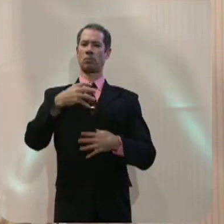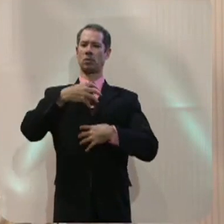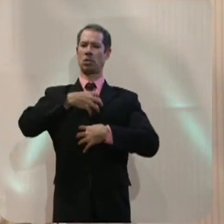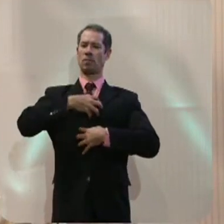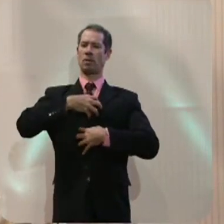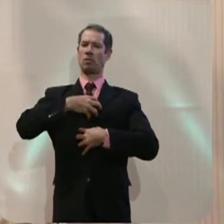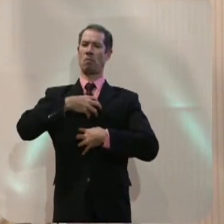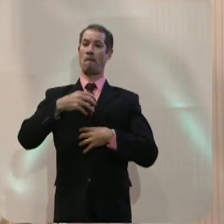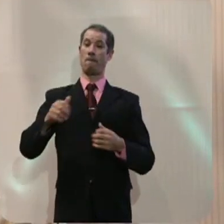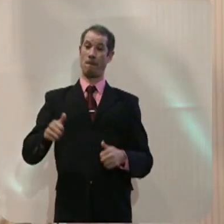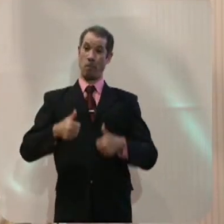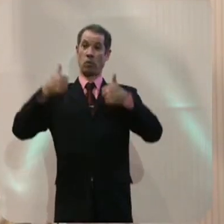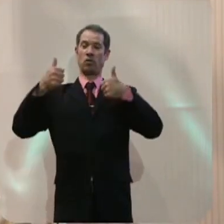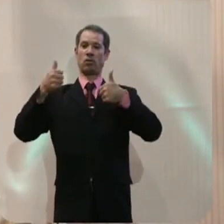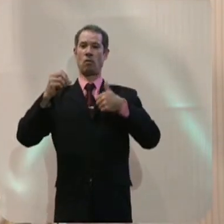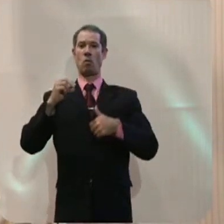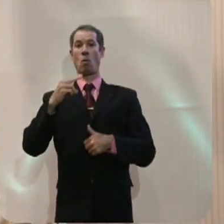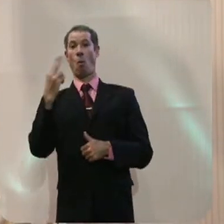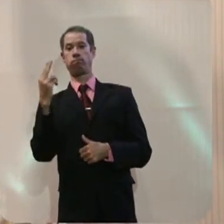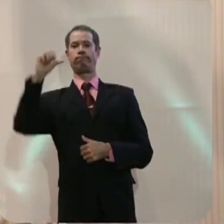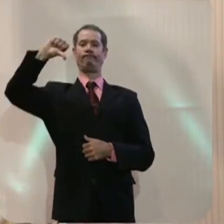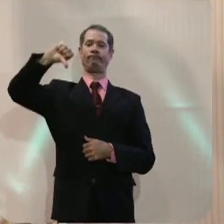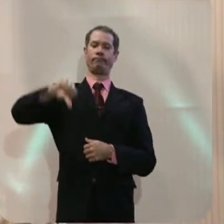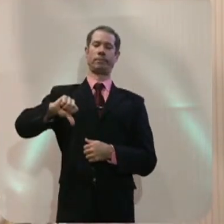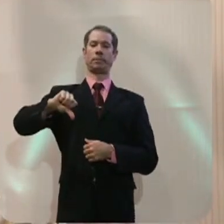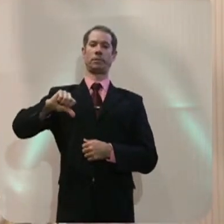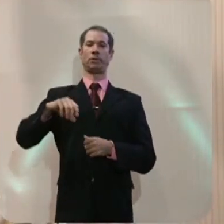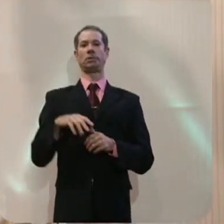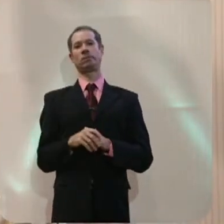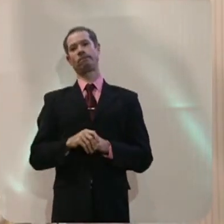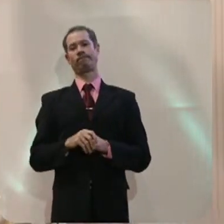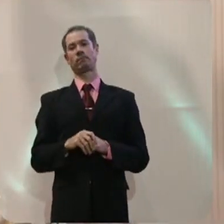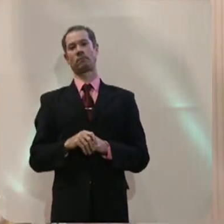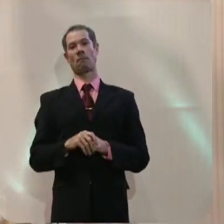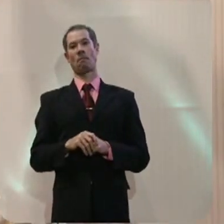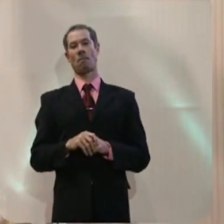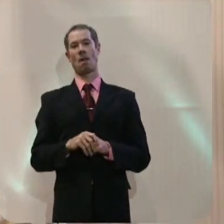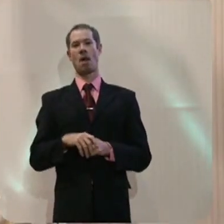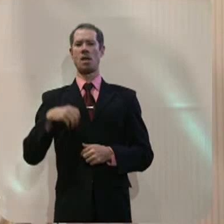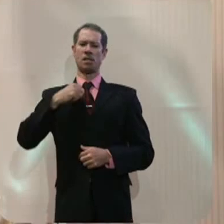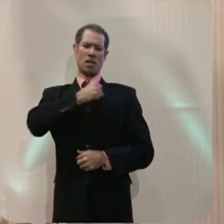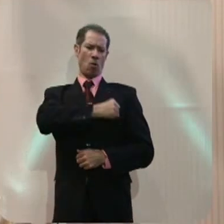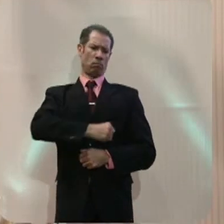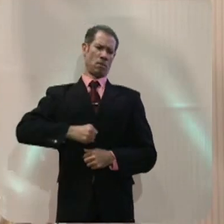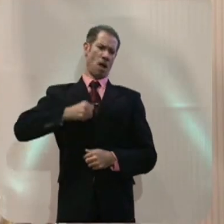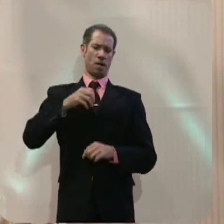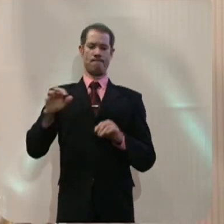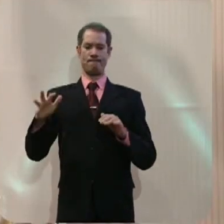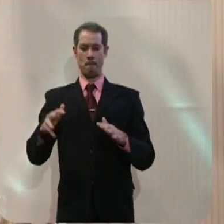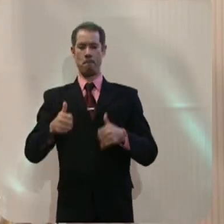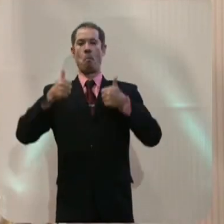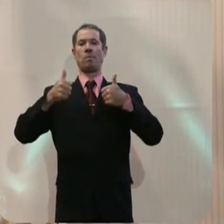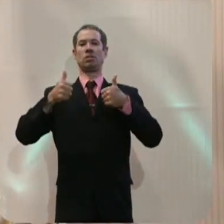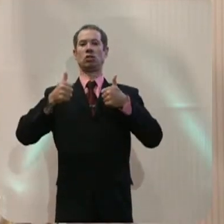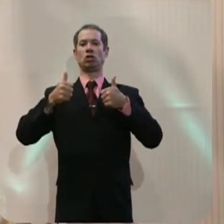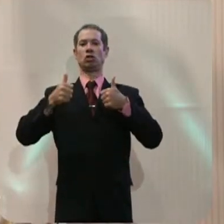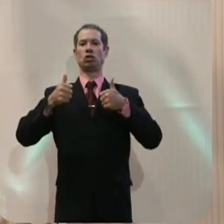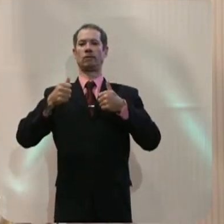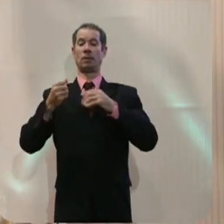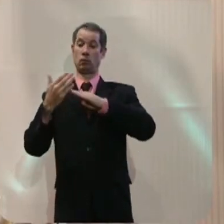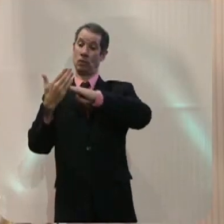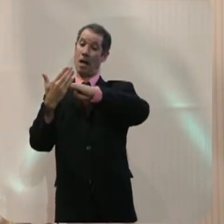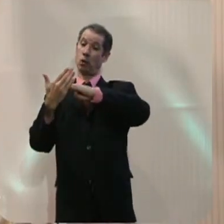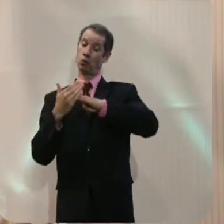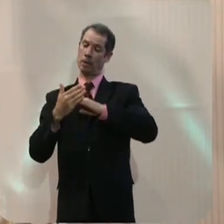sentimento positivo quanto um sentimento negativo. A saudade é positiva quando nos